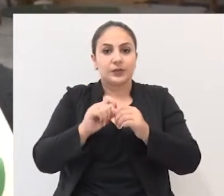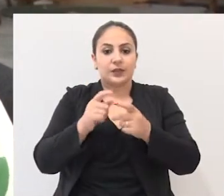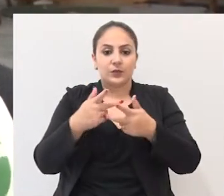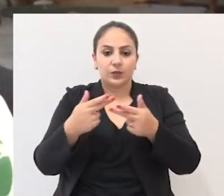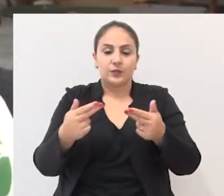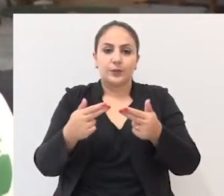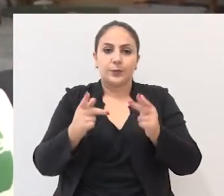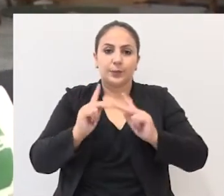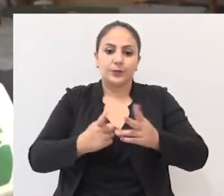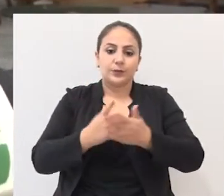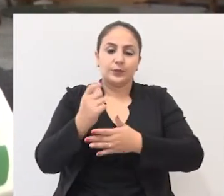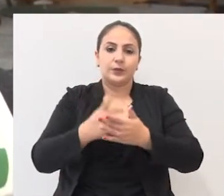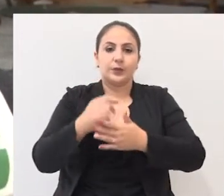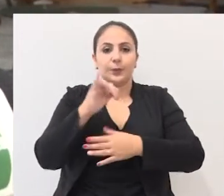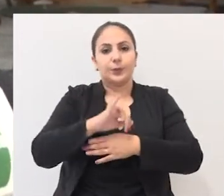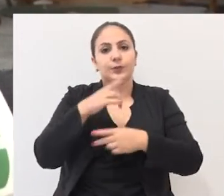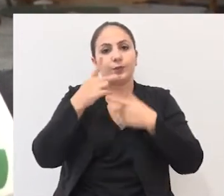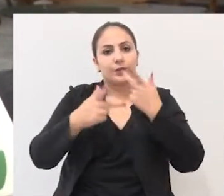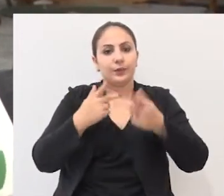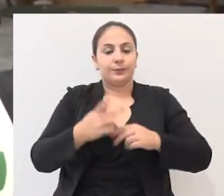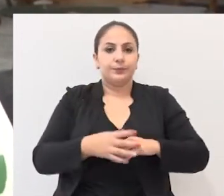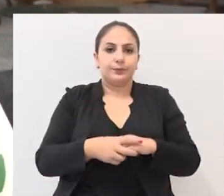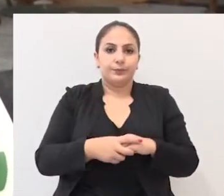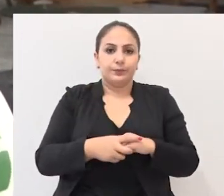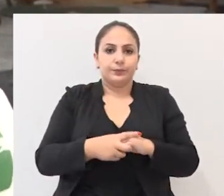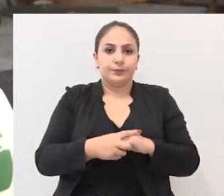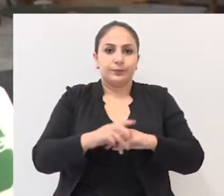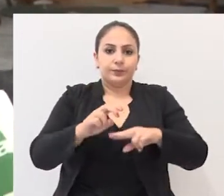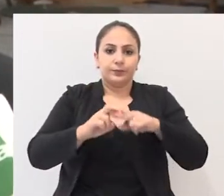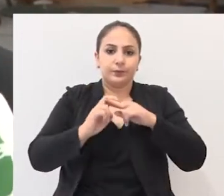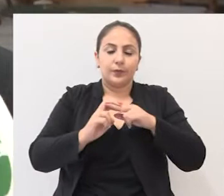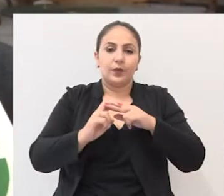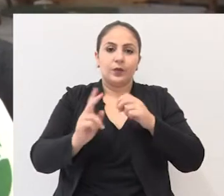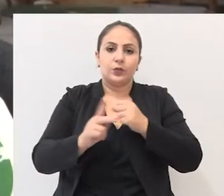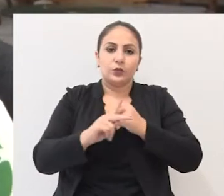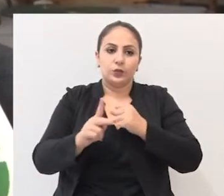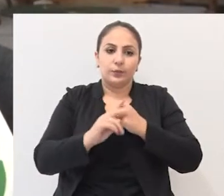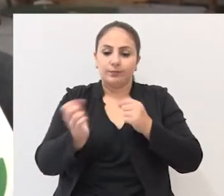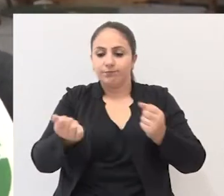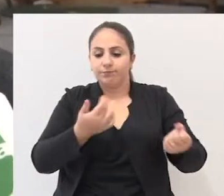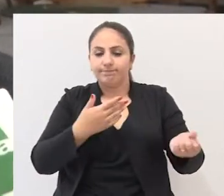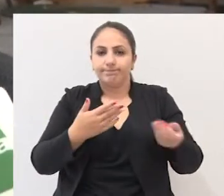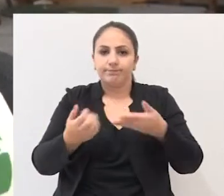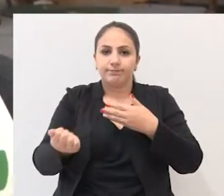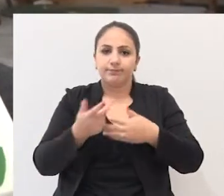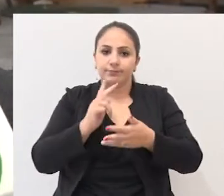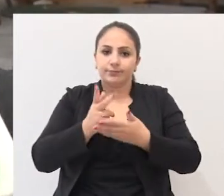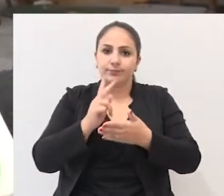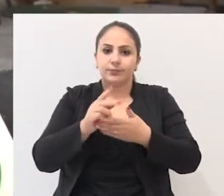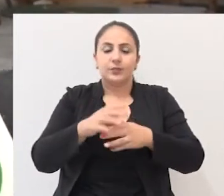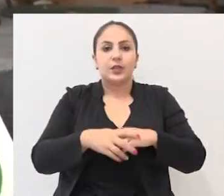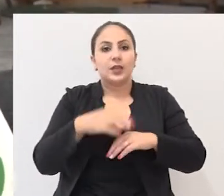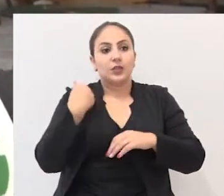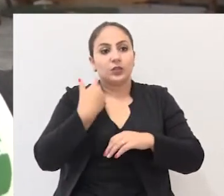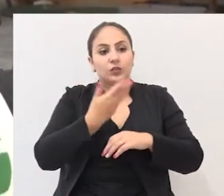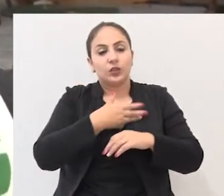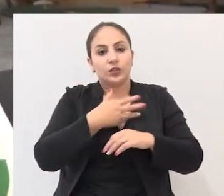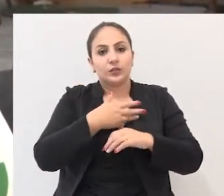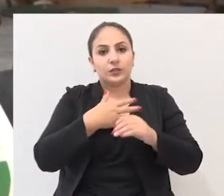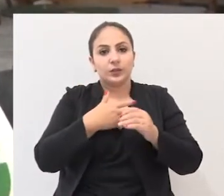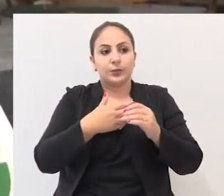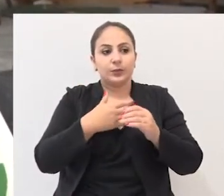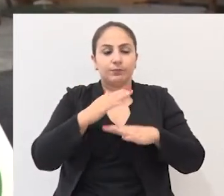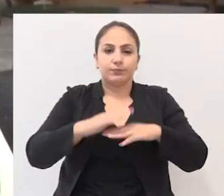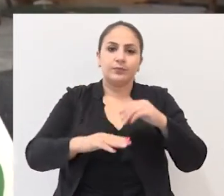Isso é importante salientar. Então esse vai ser um shopping de inovação permanente e nós construímos uma